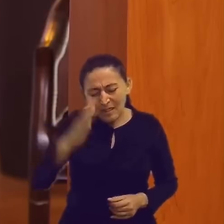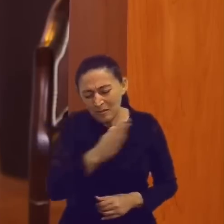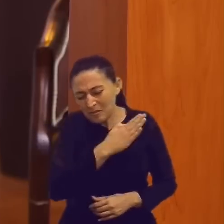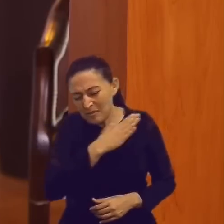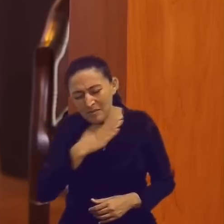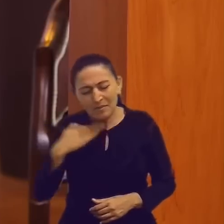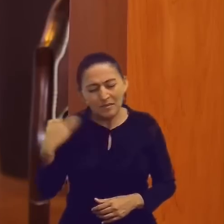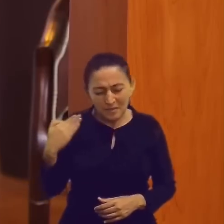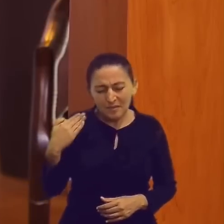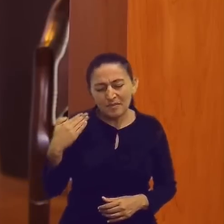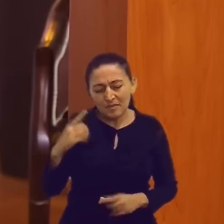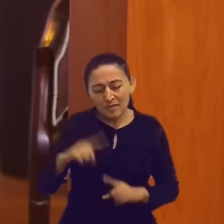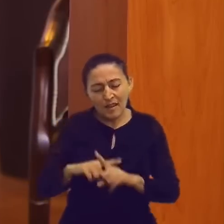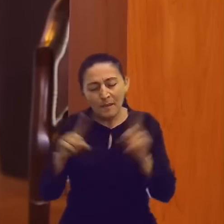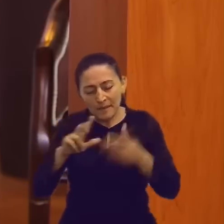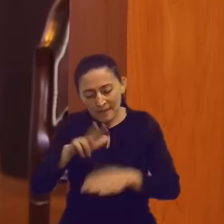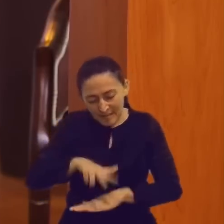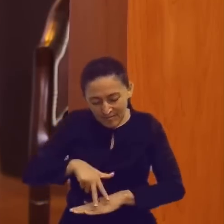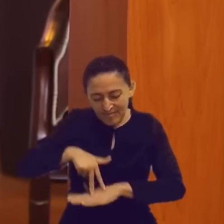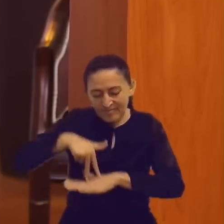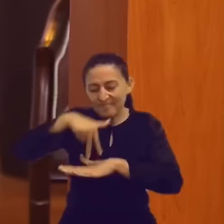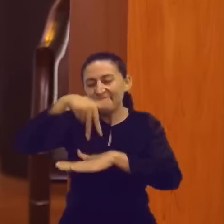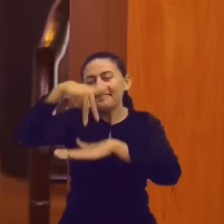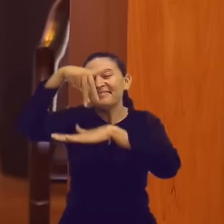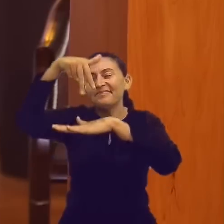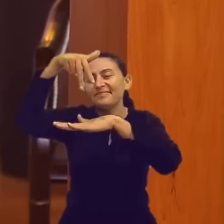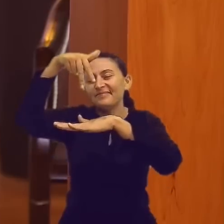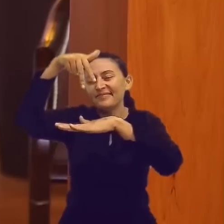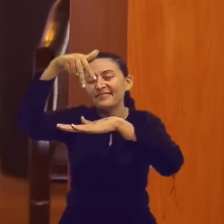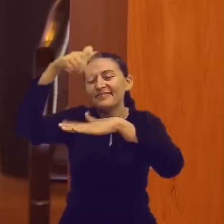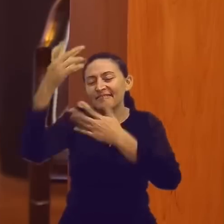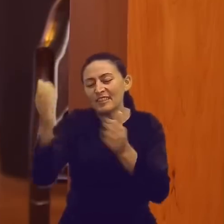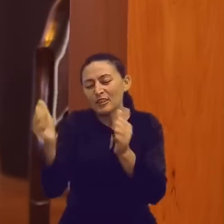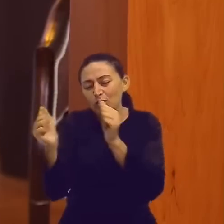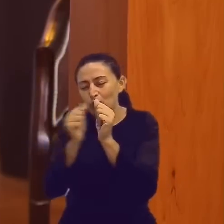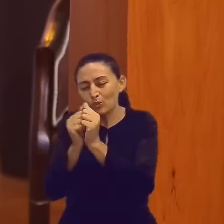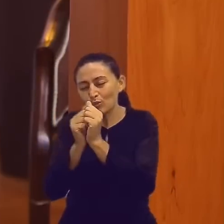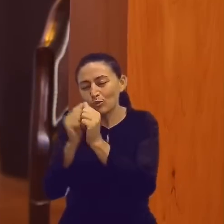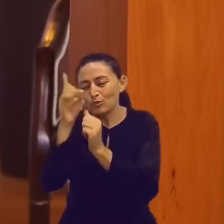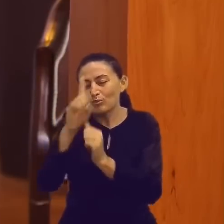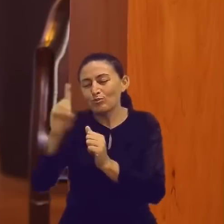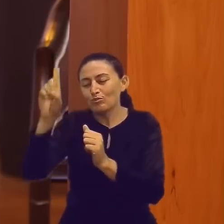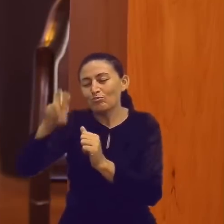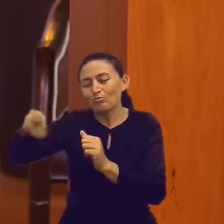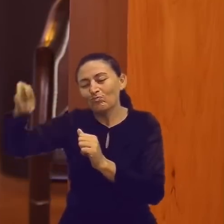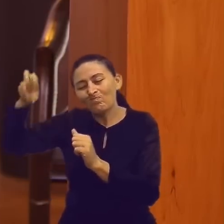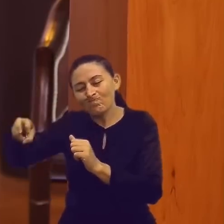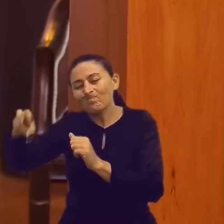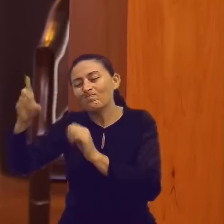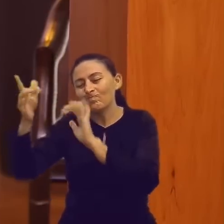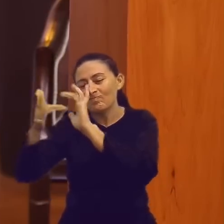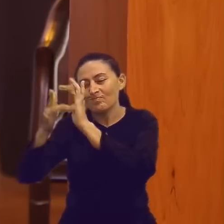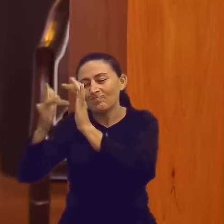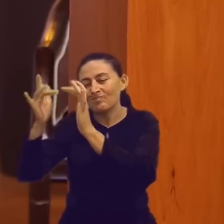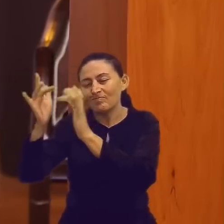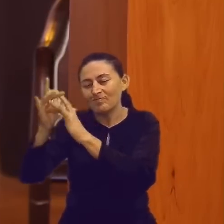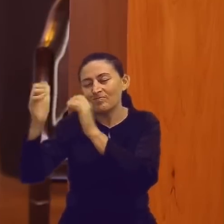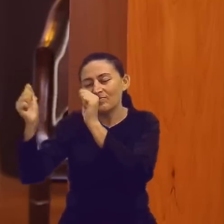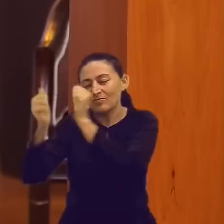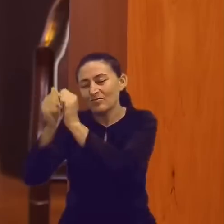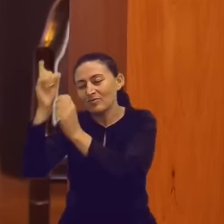nós, mas ressurgiu e está junto a Ti, ó Pai, intercedendo por